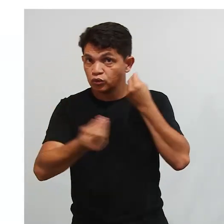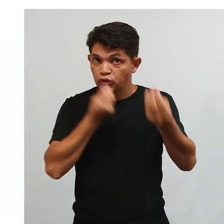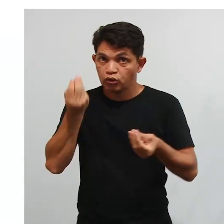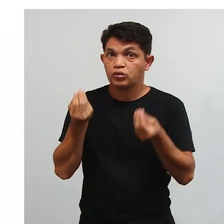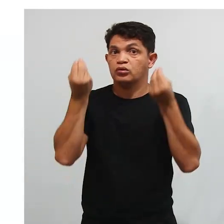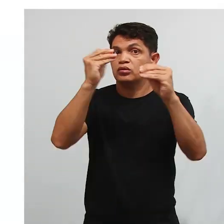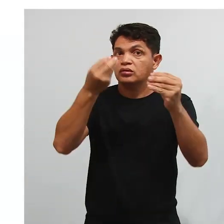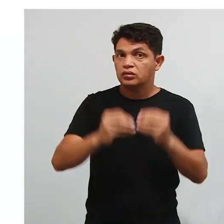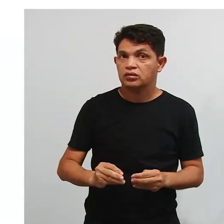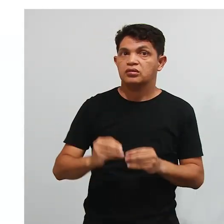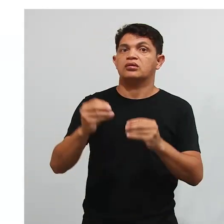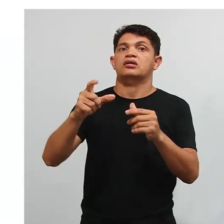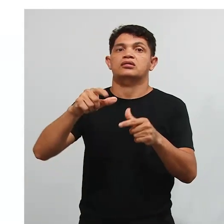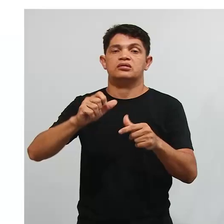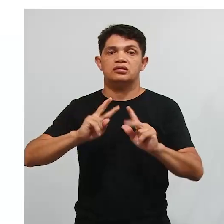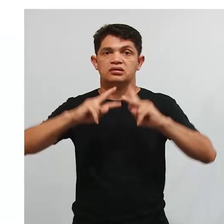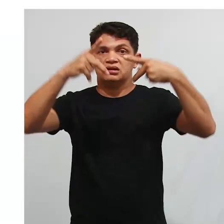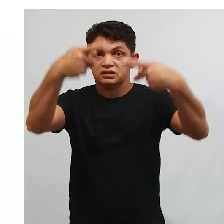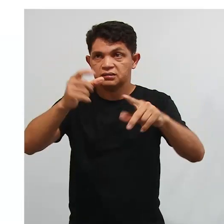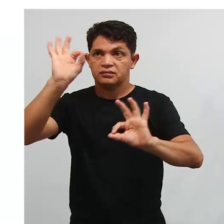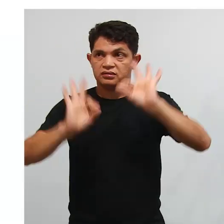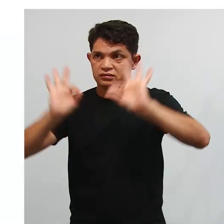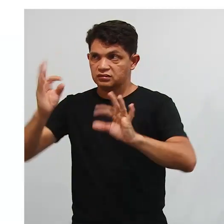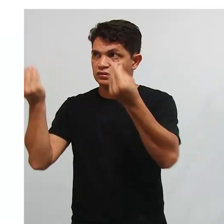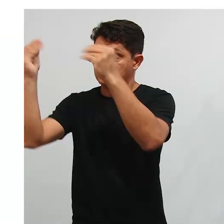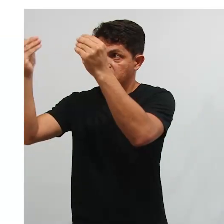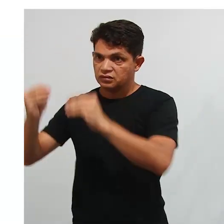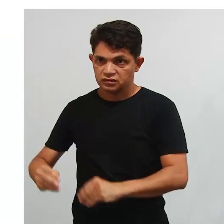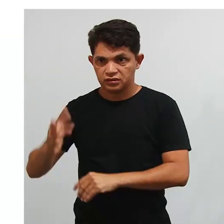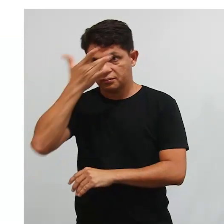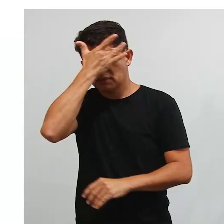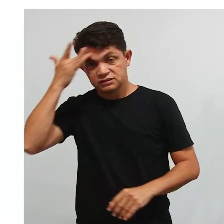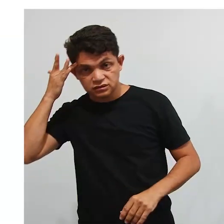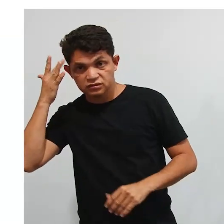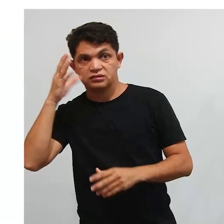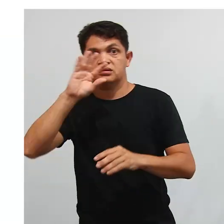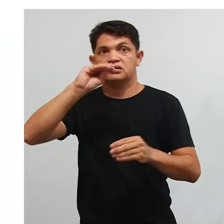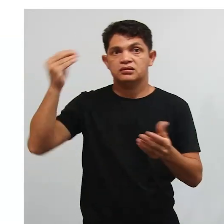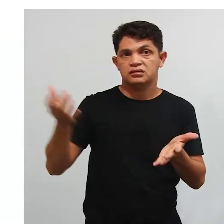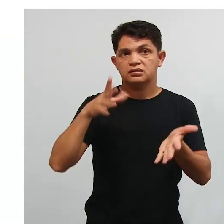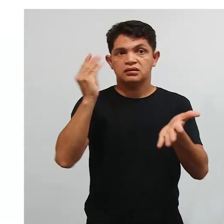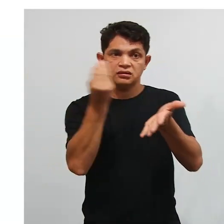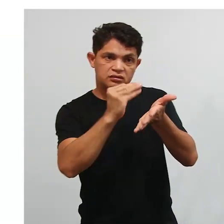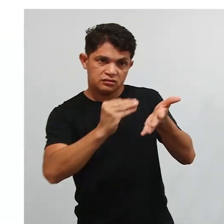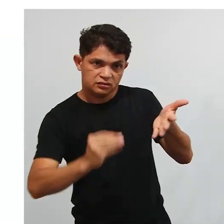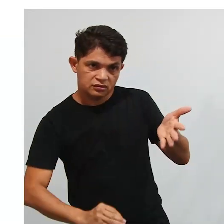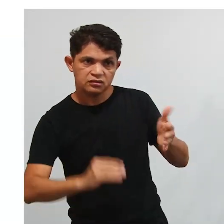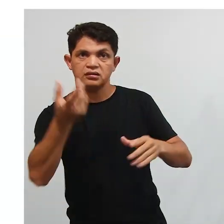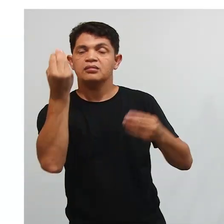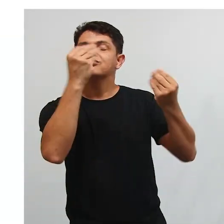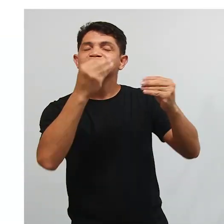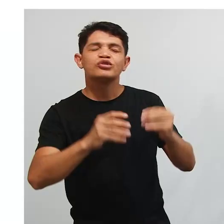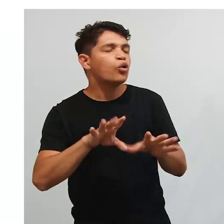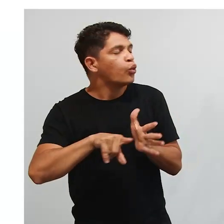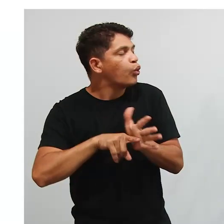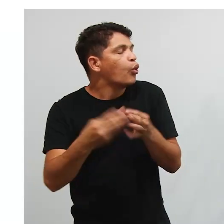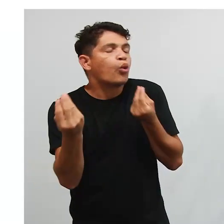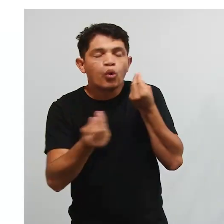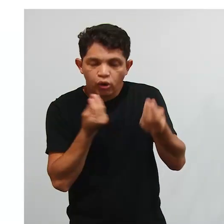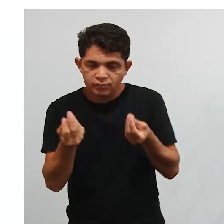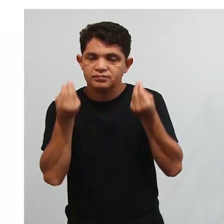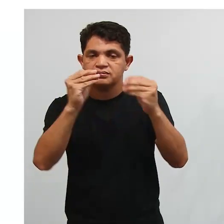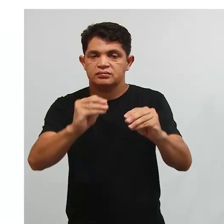ensaio Clínico levantamento de dados então Eh vamos tentar entender aqui essa diferença entre quantitativa e